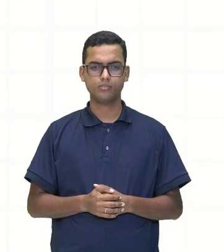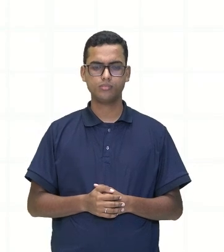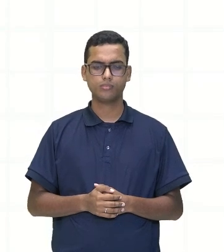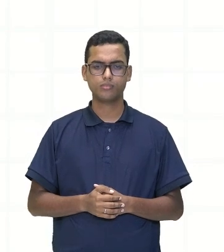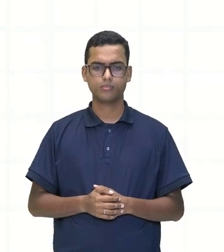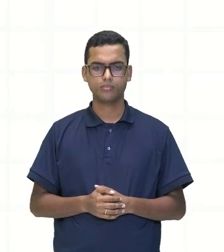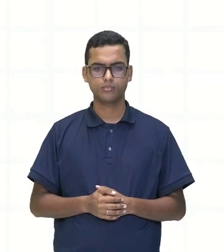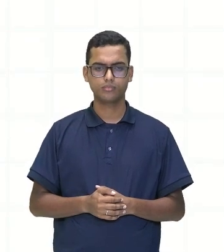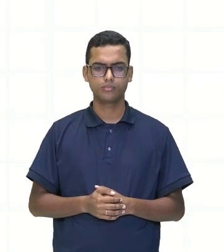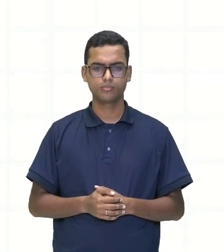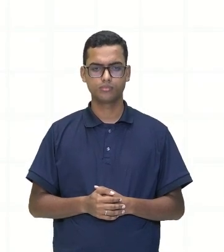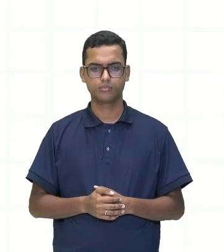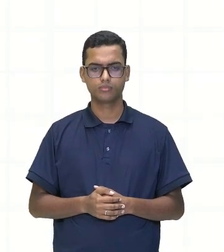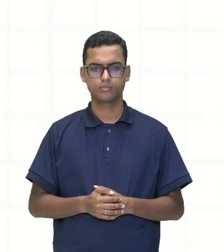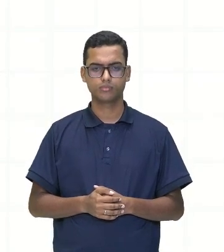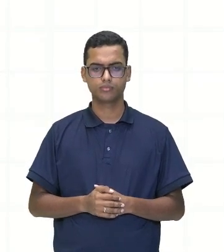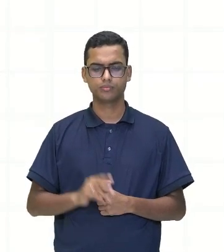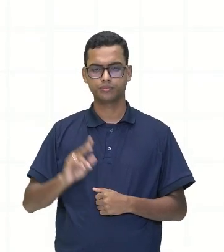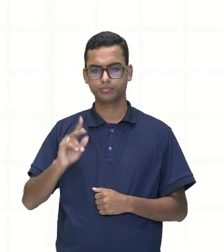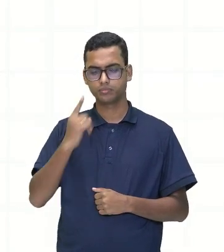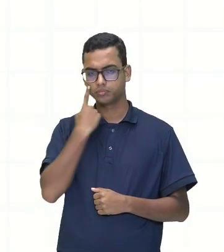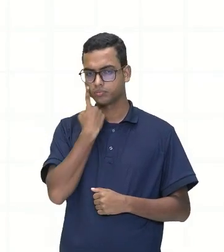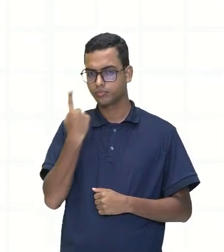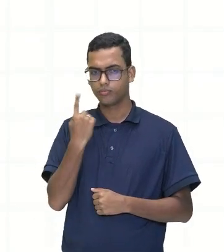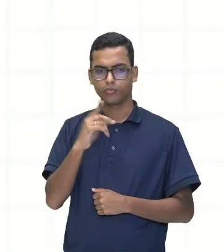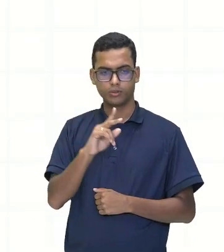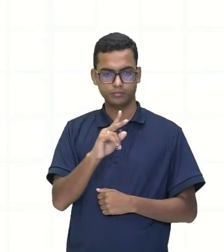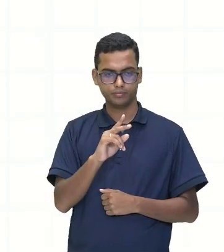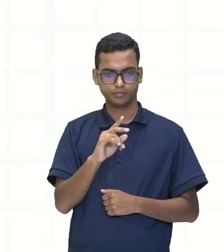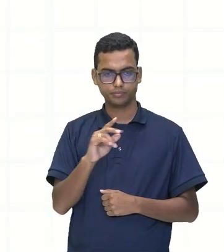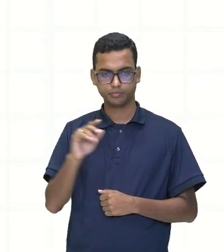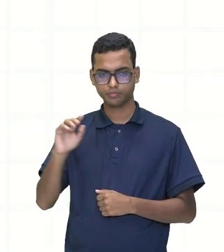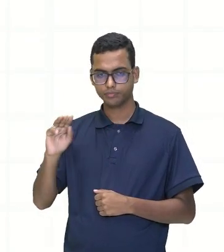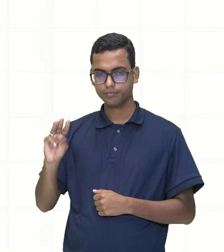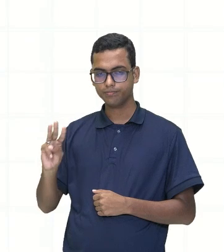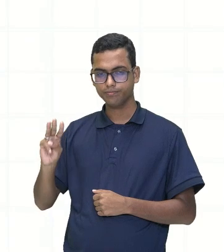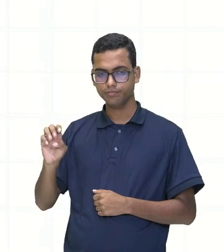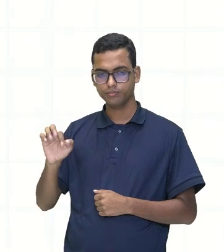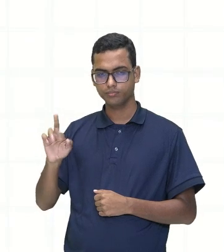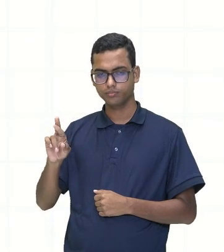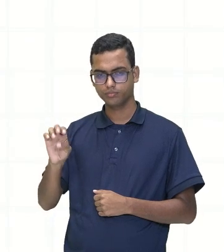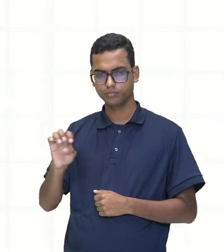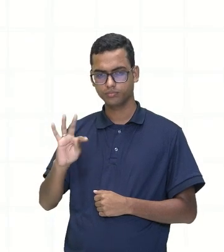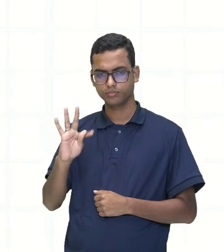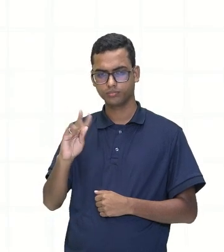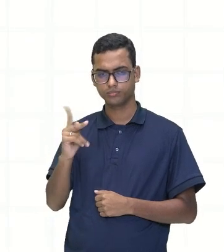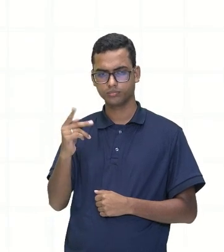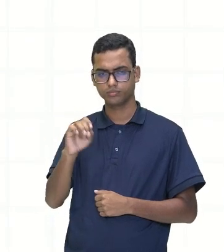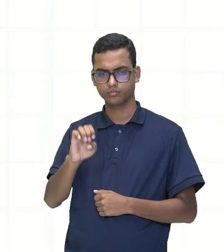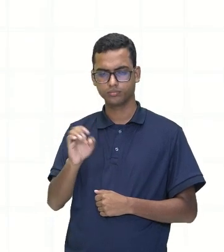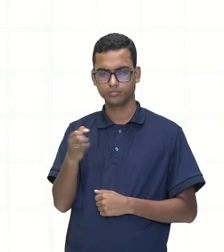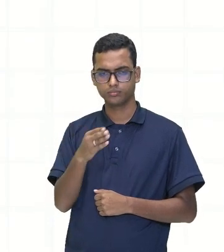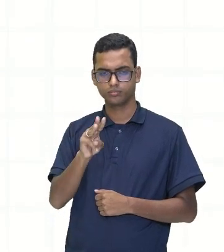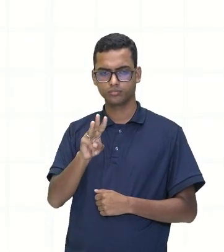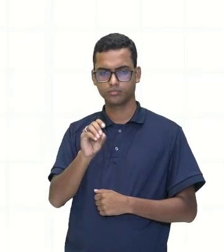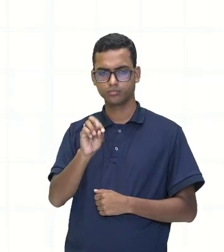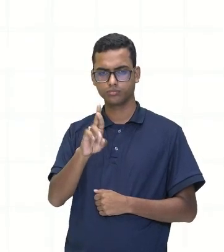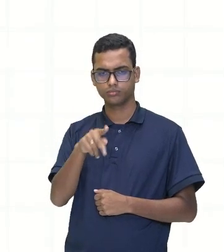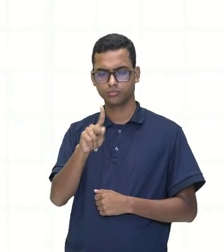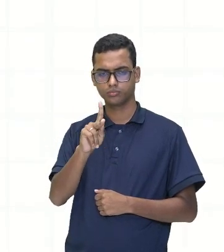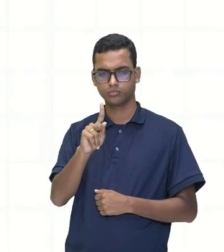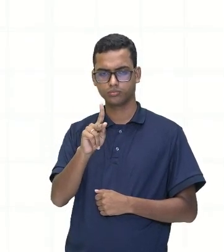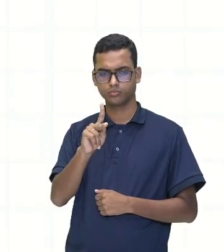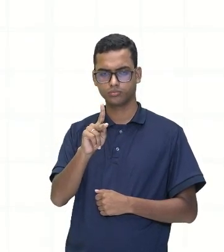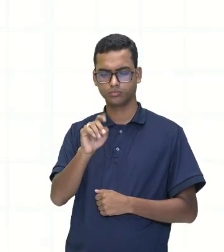lunch. Having lunch. Lembrem-se que é uma pergunta, então vou colocar meu ponto de interrogação aqui no